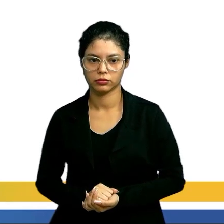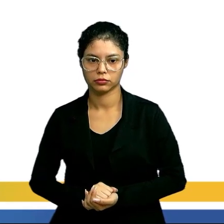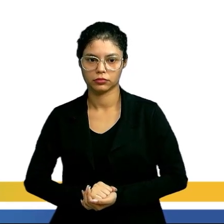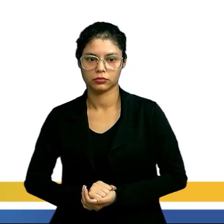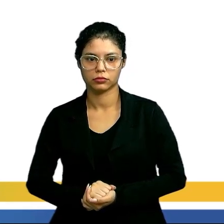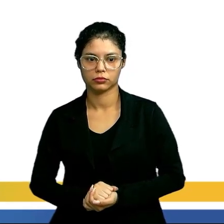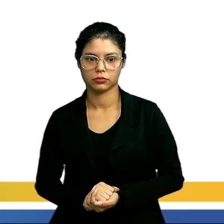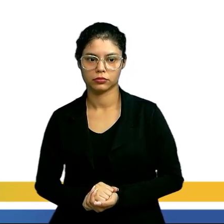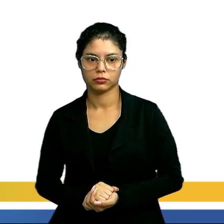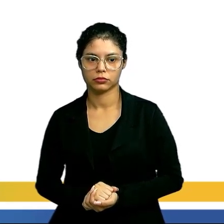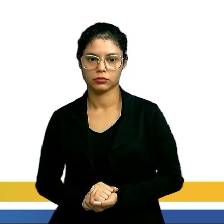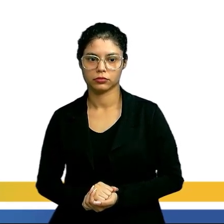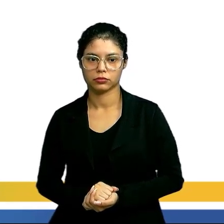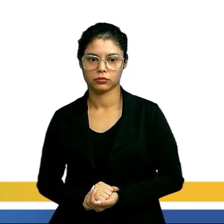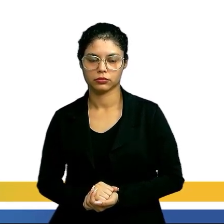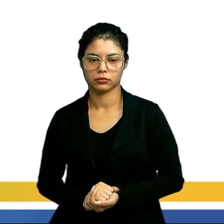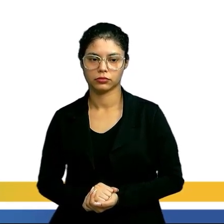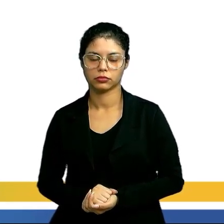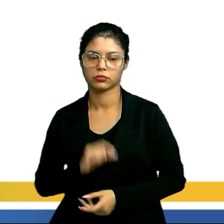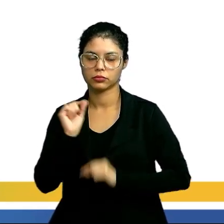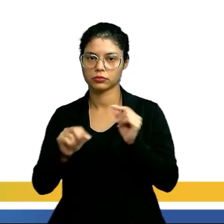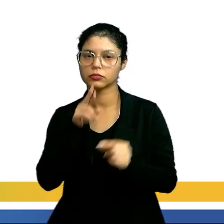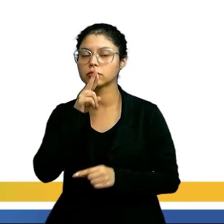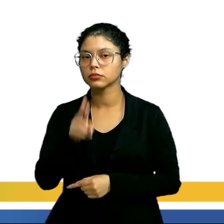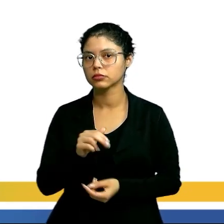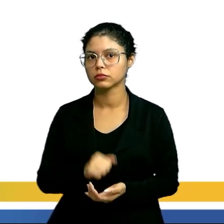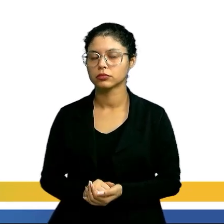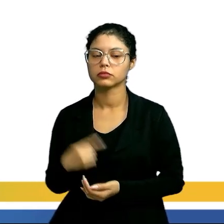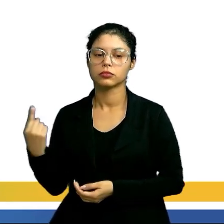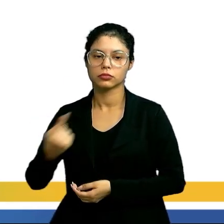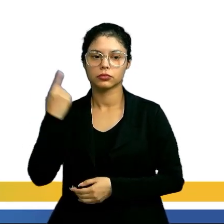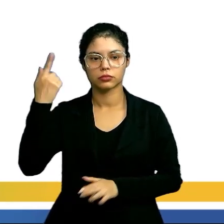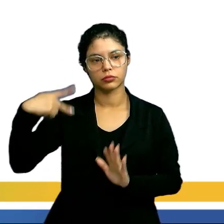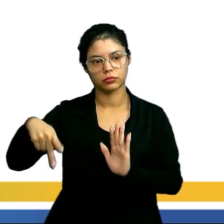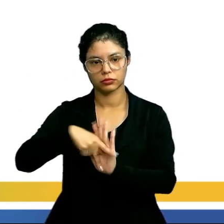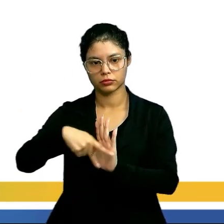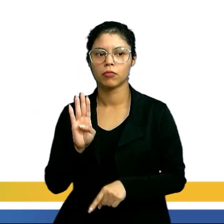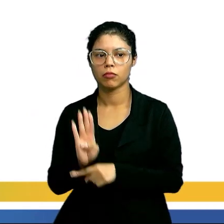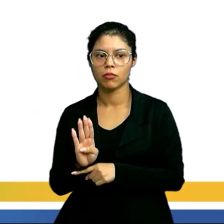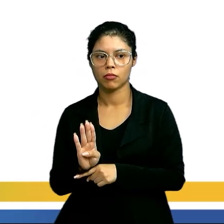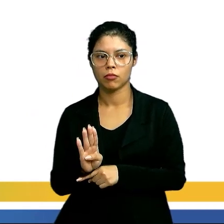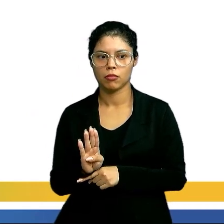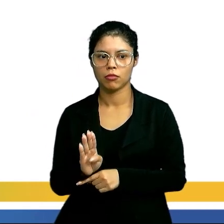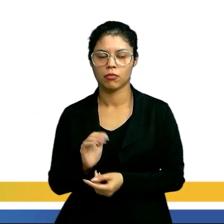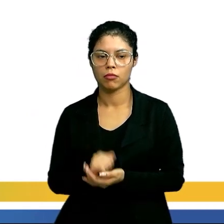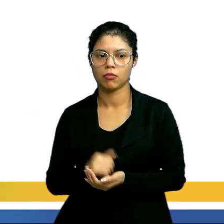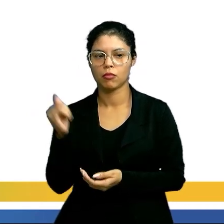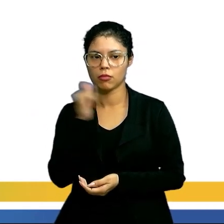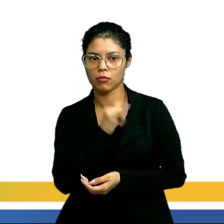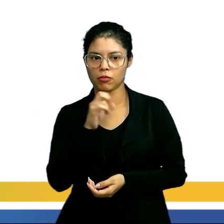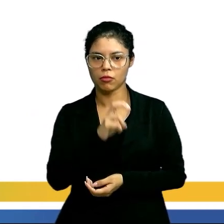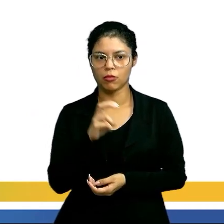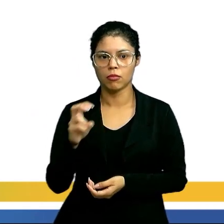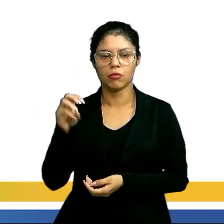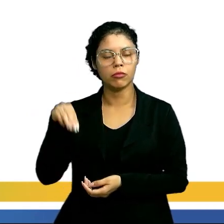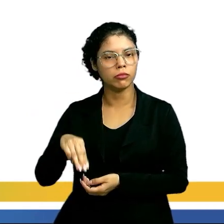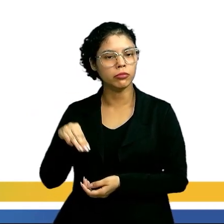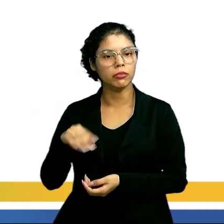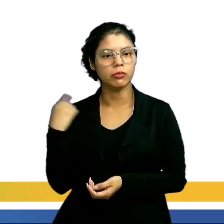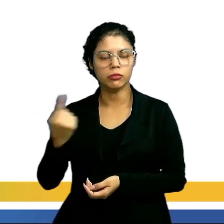chocolate de 25 gramas, olhou a tabela nutricional do produto para conferir a quantidade de caloria ingerida.